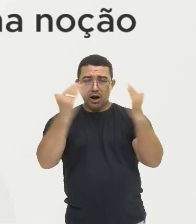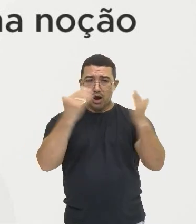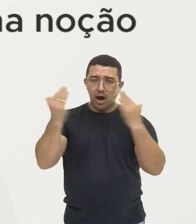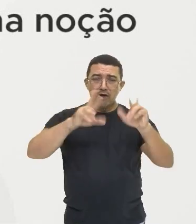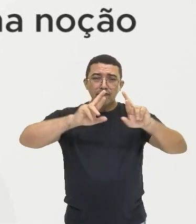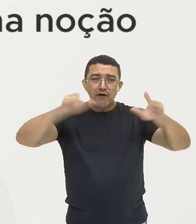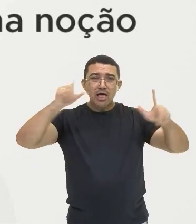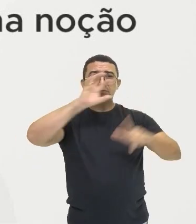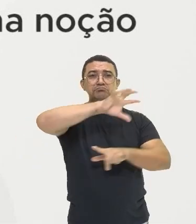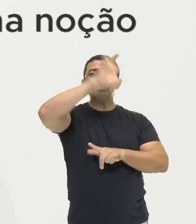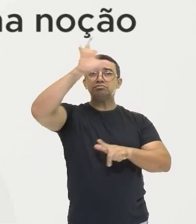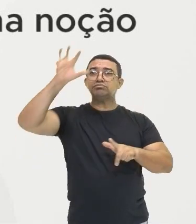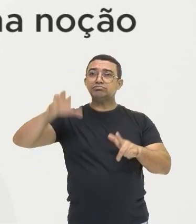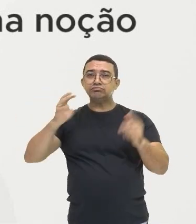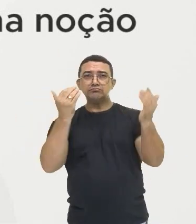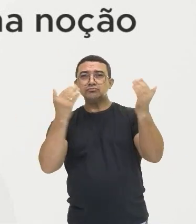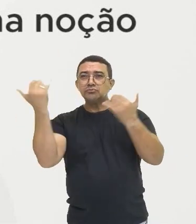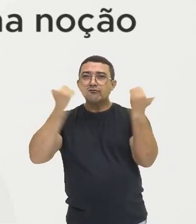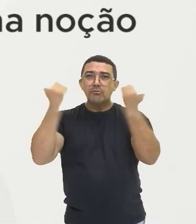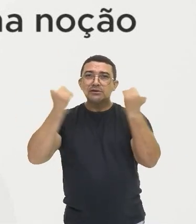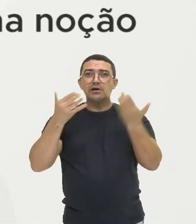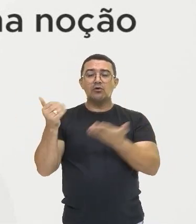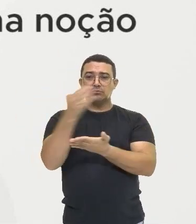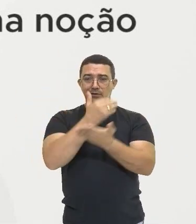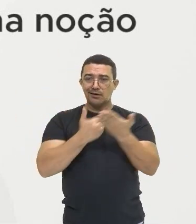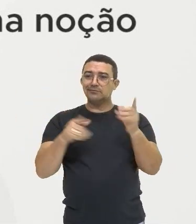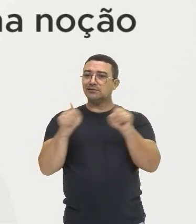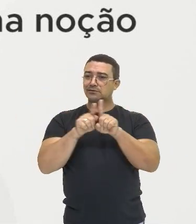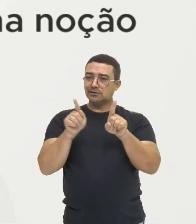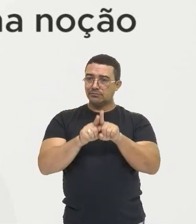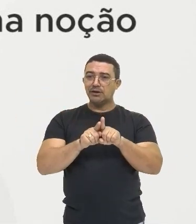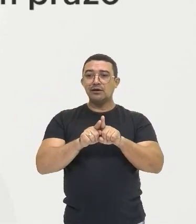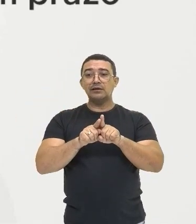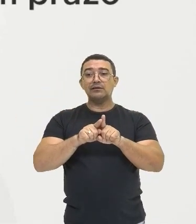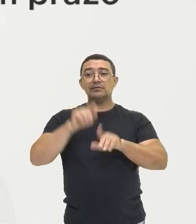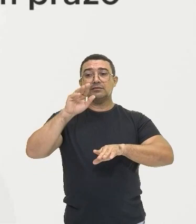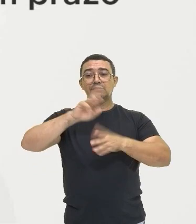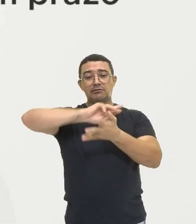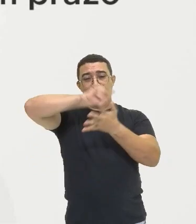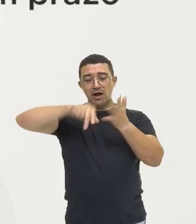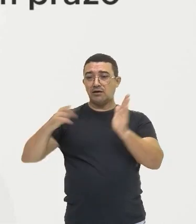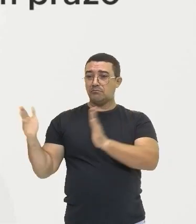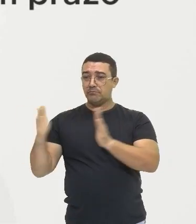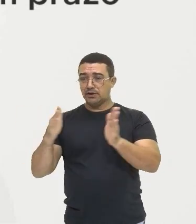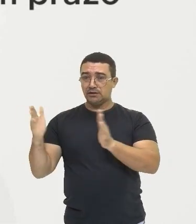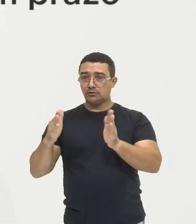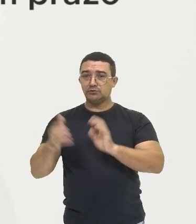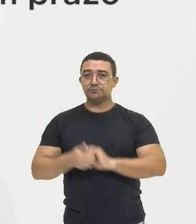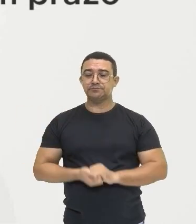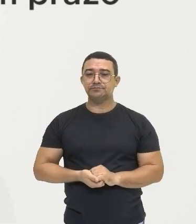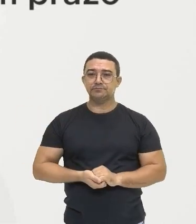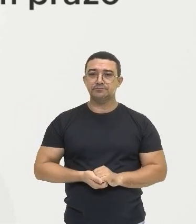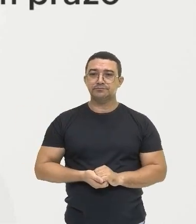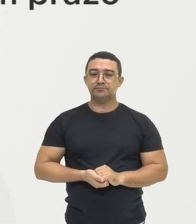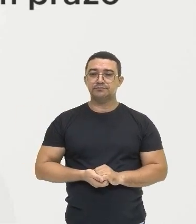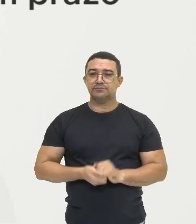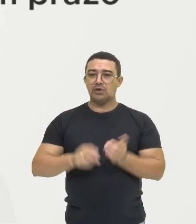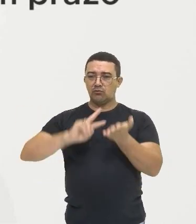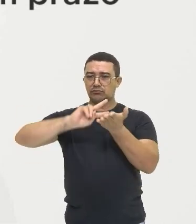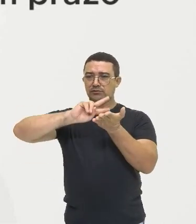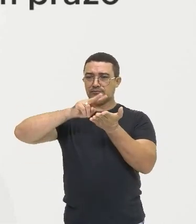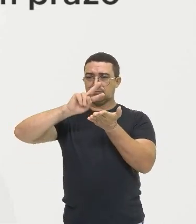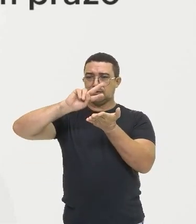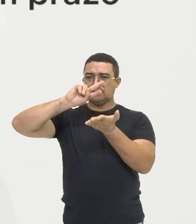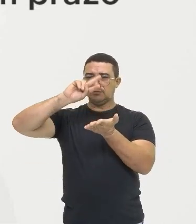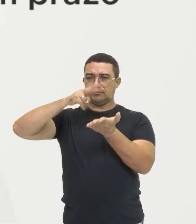regiões, a análise de diferentes regiões e também diferentes períodos de tempo. Temos desvantagens também, tudo bem? E uma